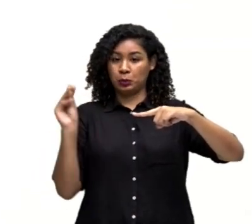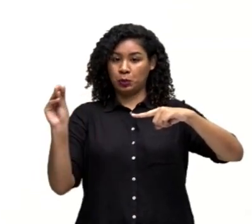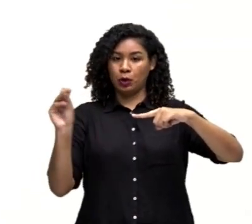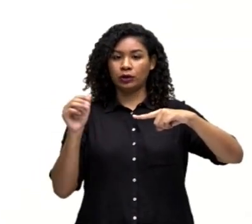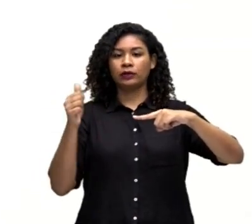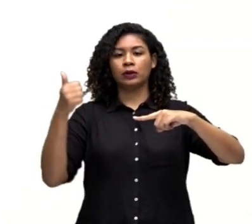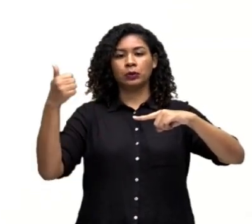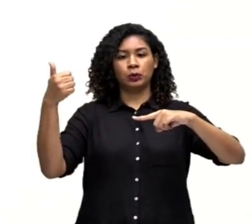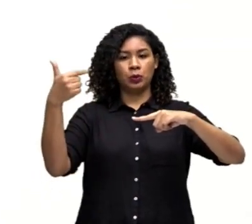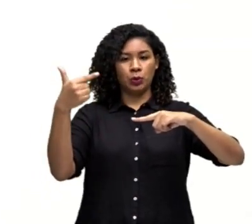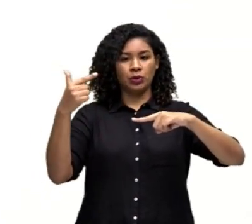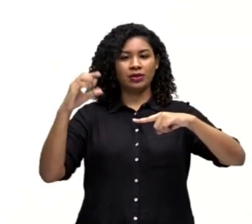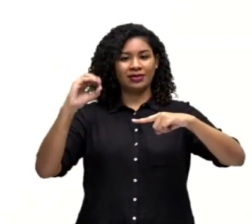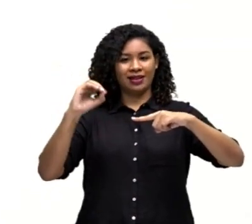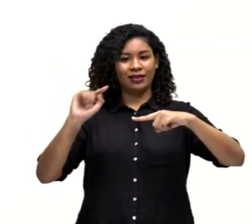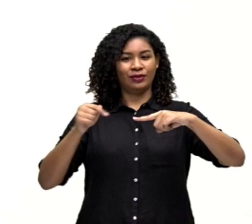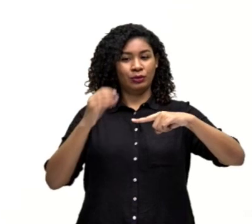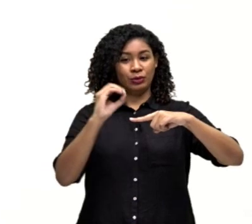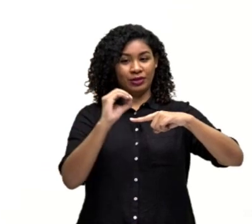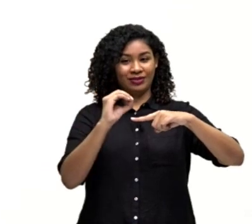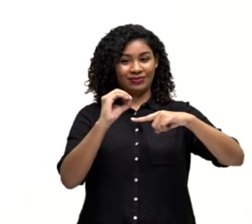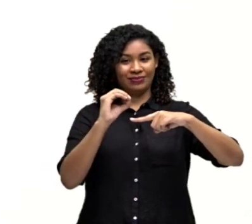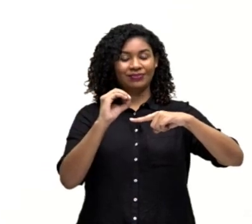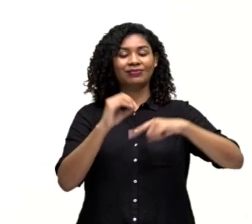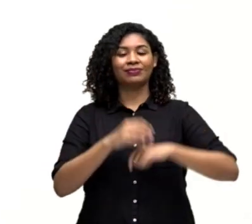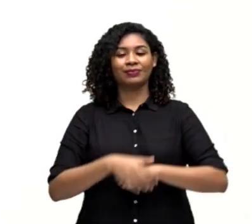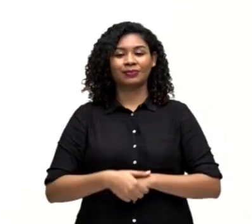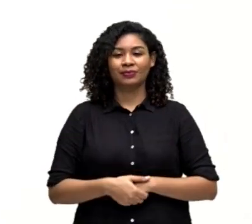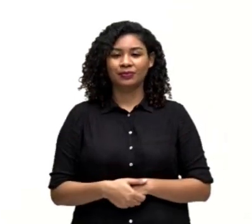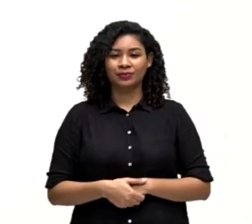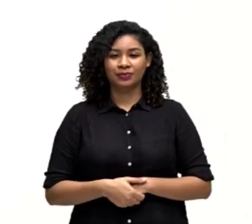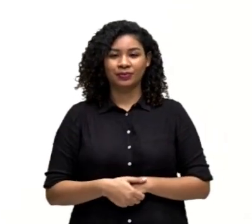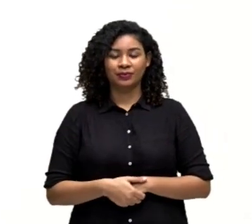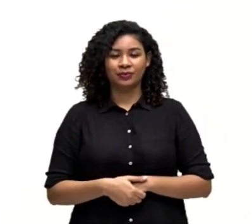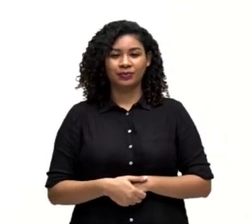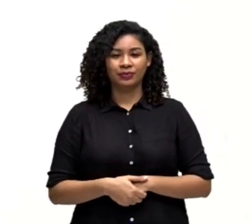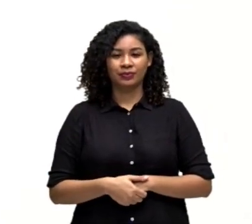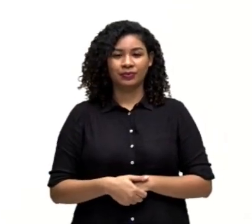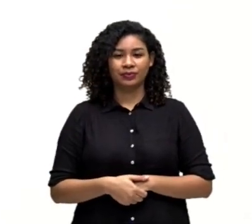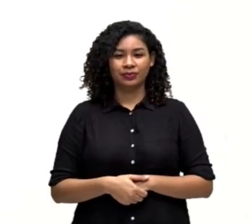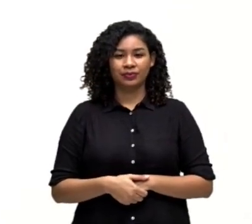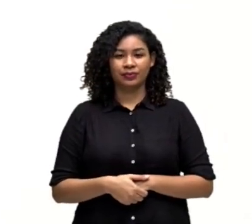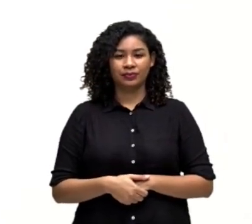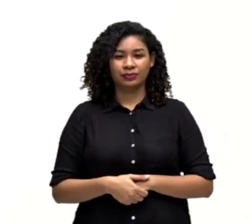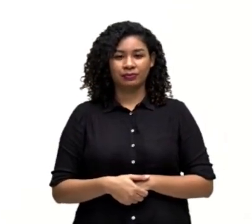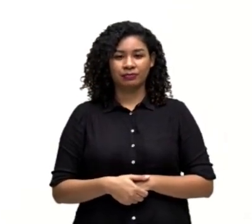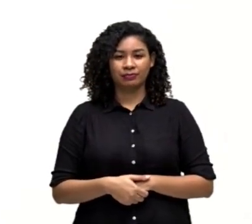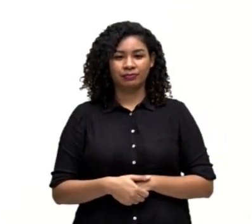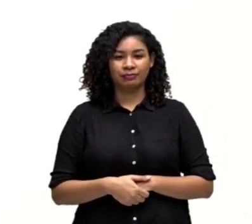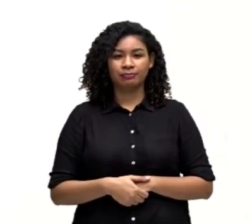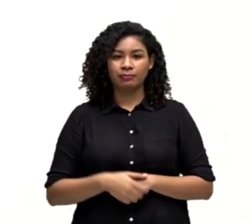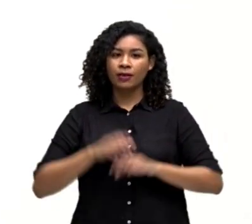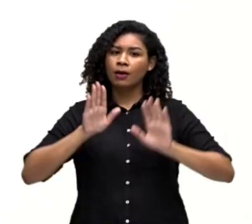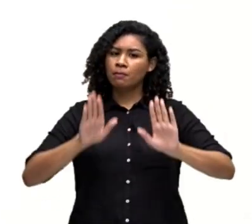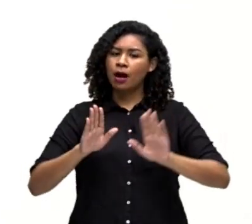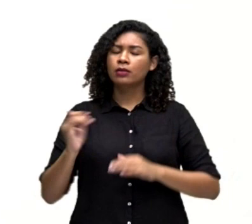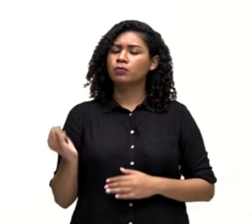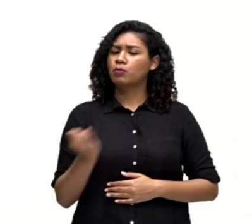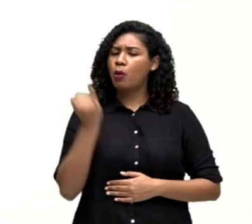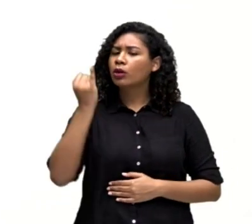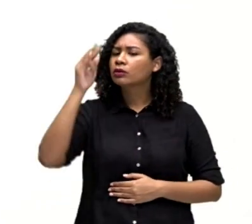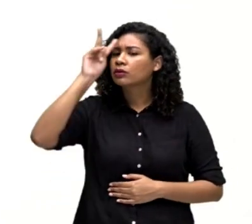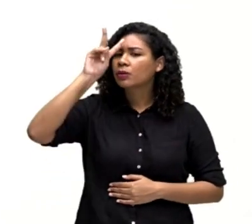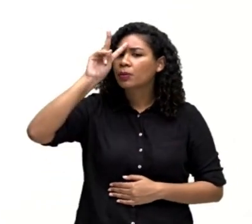3 zeros. Então, vou ter 0,012. em tempo, é importante lembrarmos